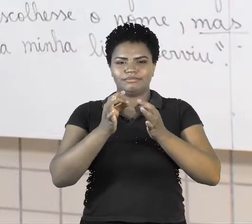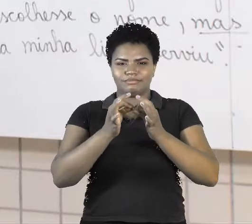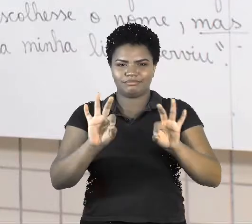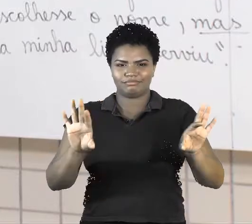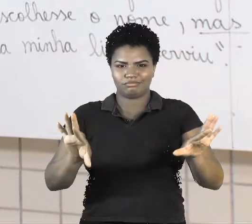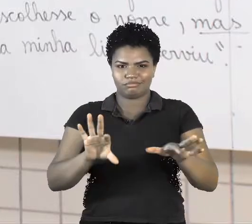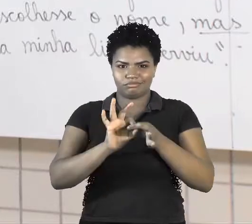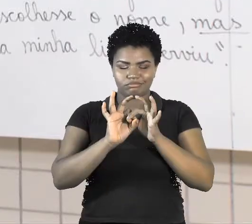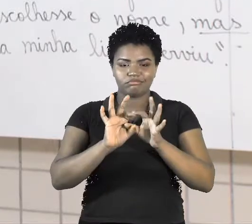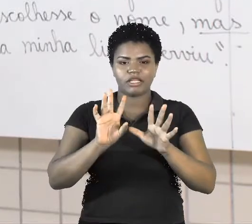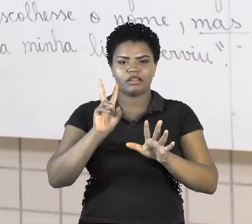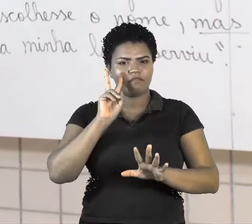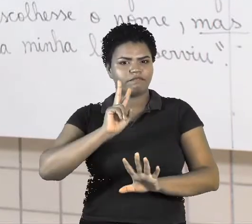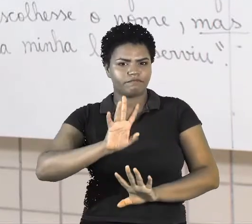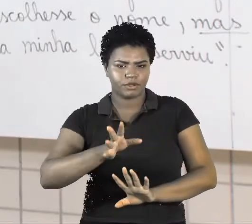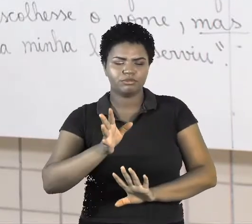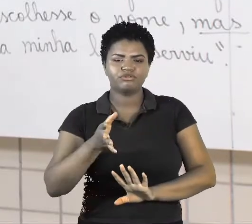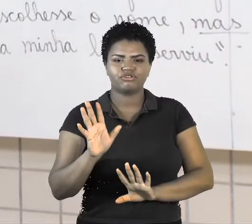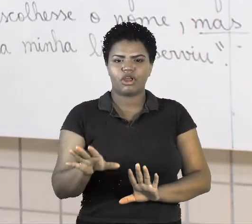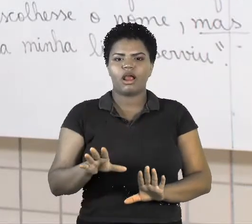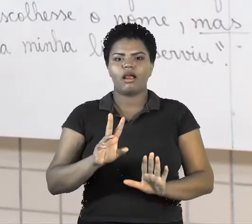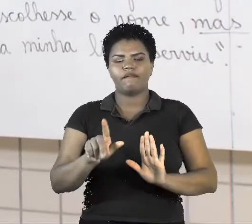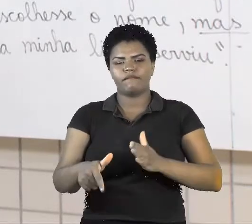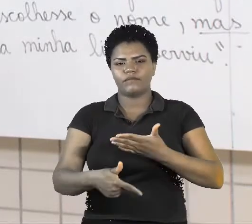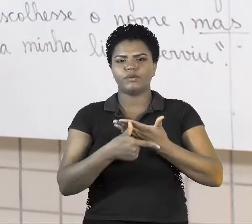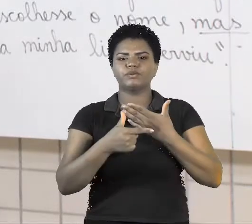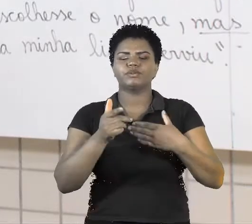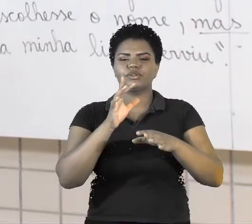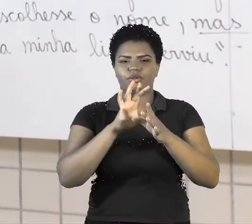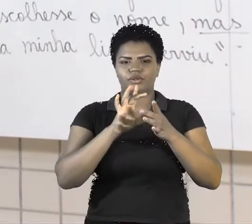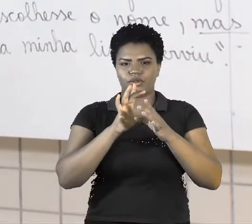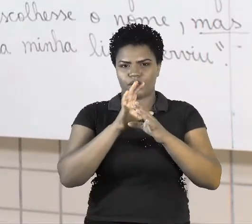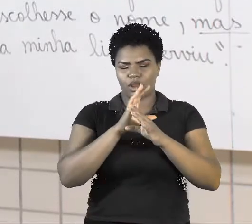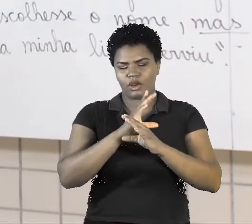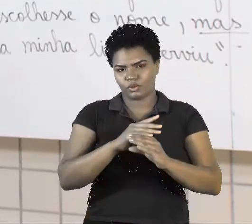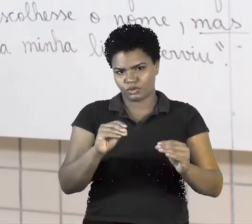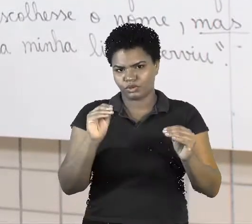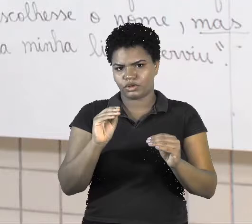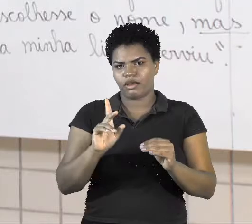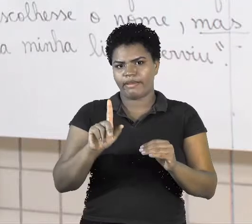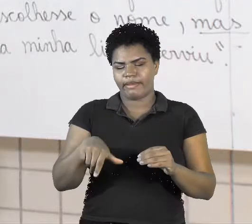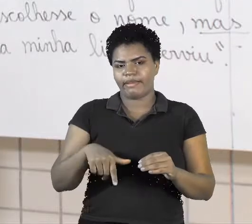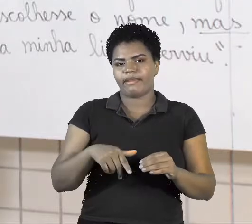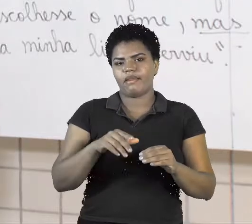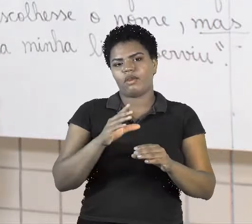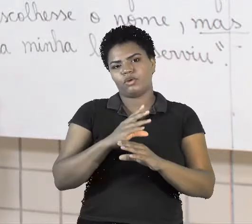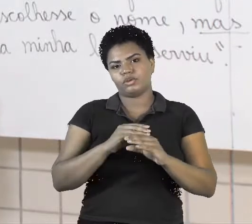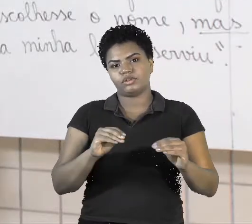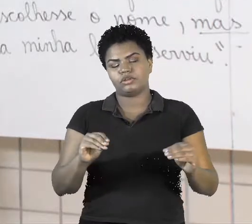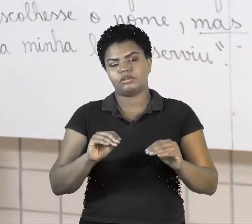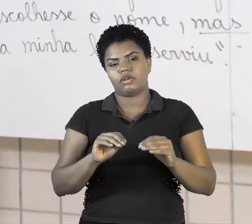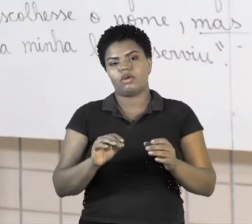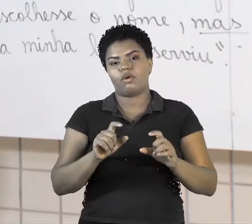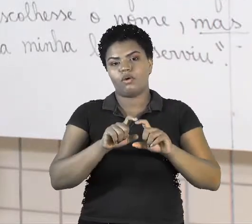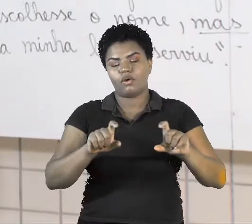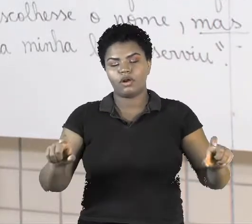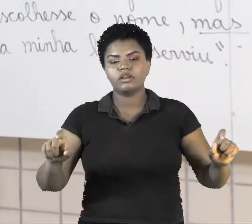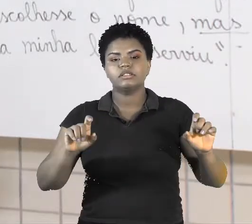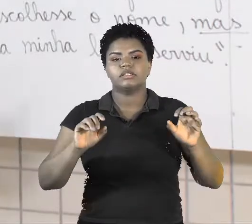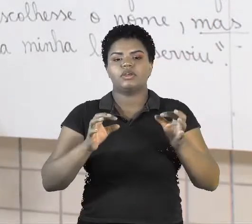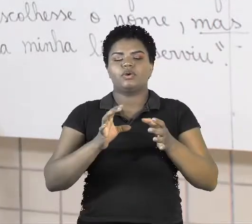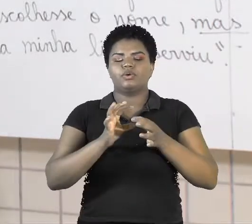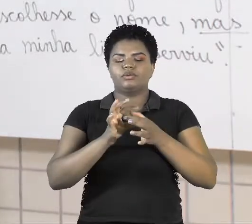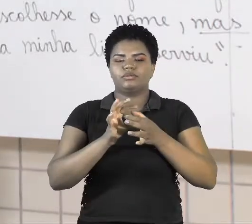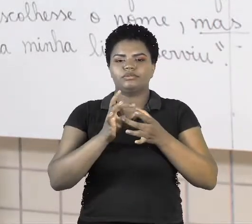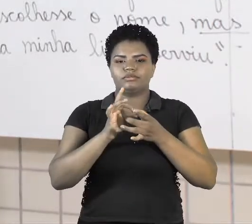vimos a função das conjunções. Principalmente, ela é uma conjunção na oração subordinada substantiva, né?